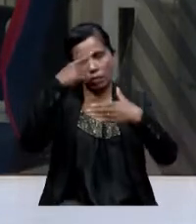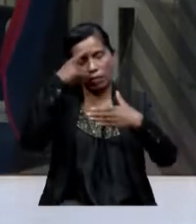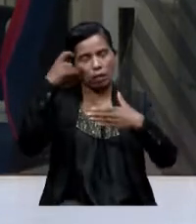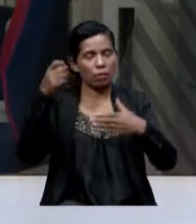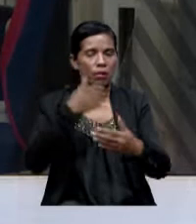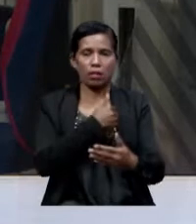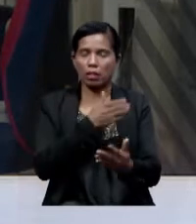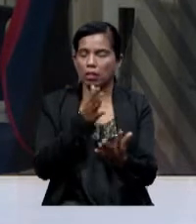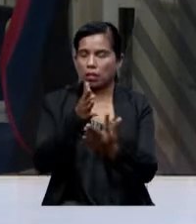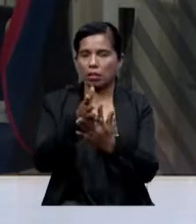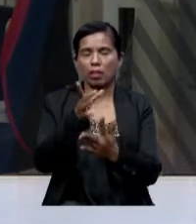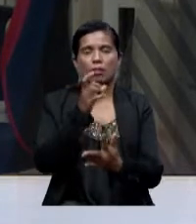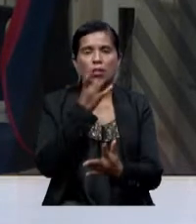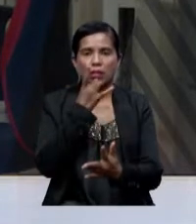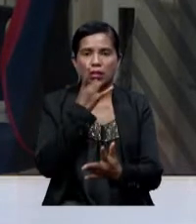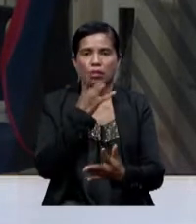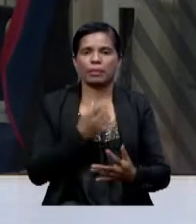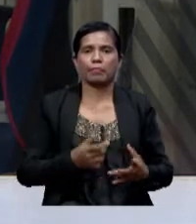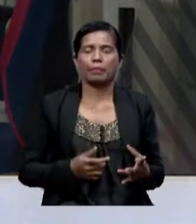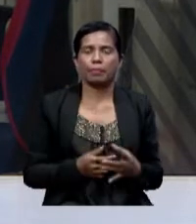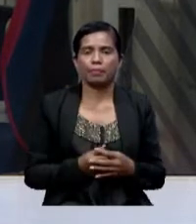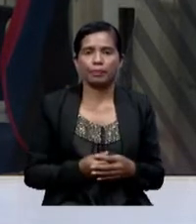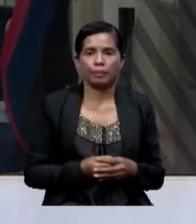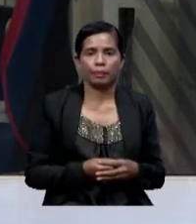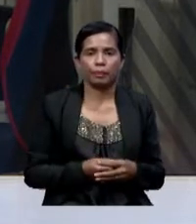acesa linha eletricidade.